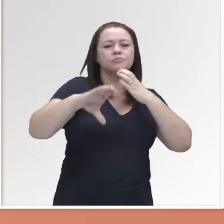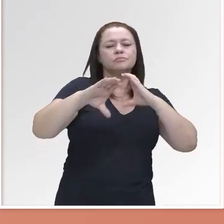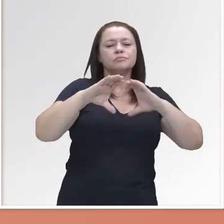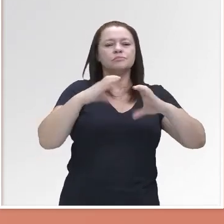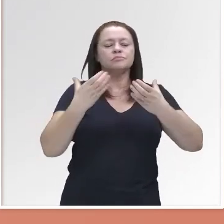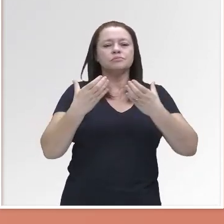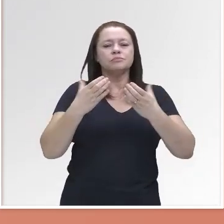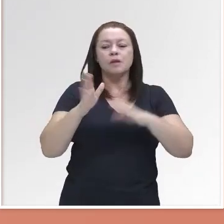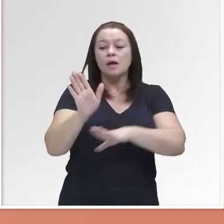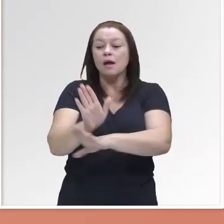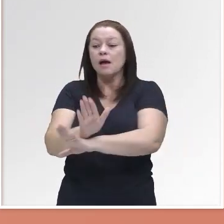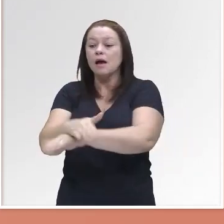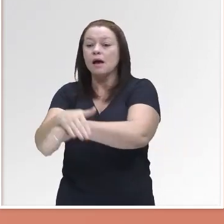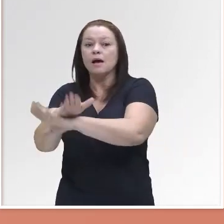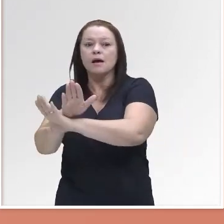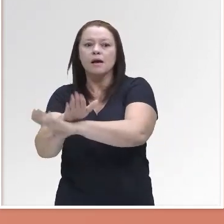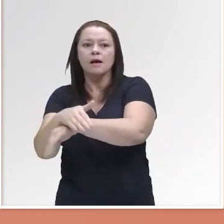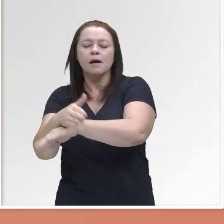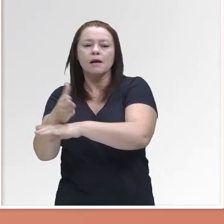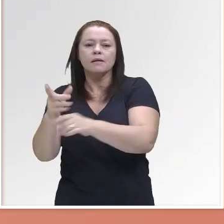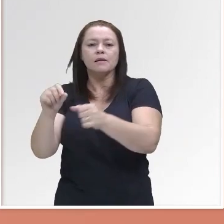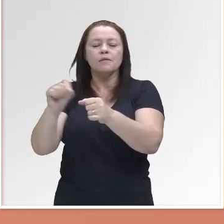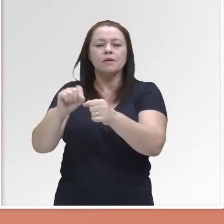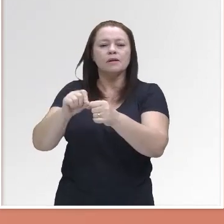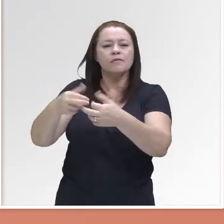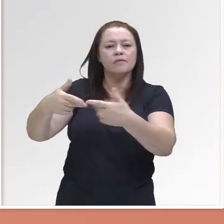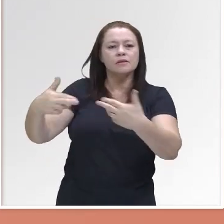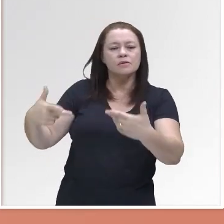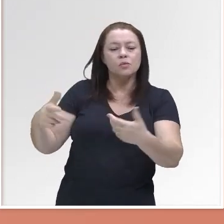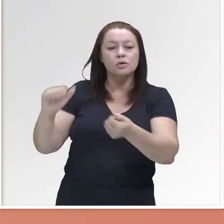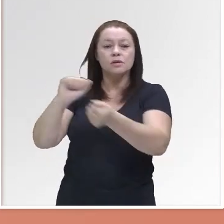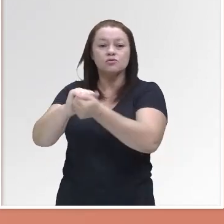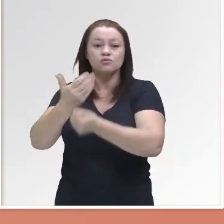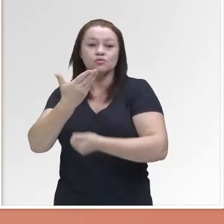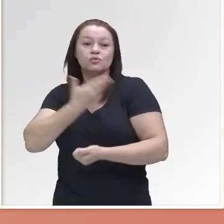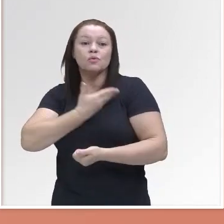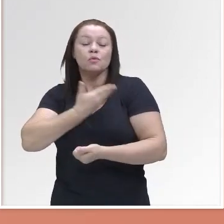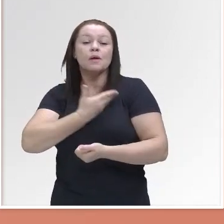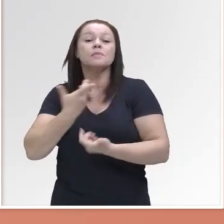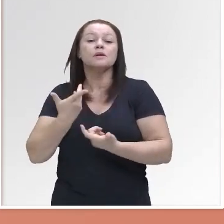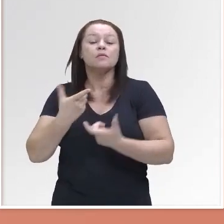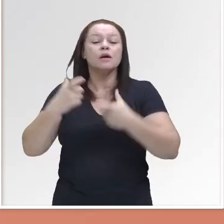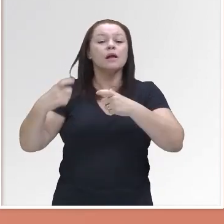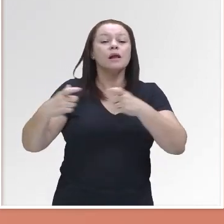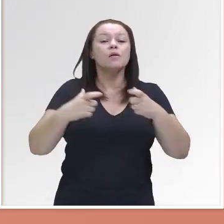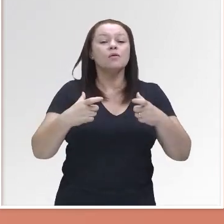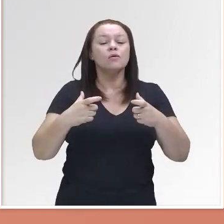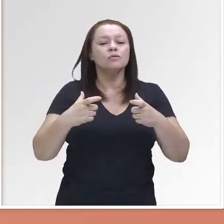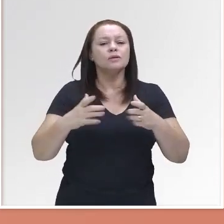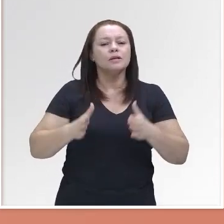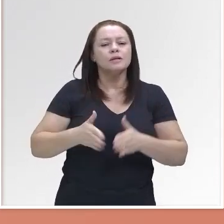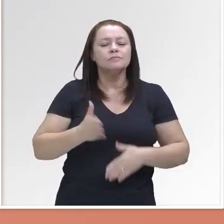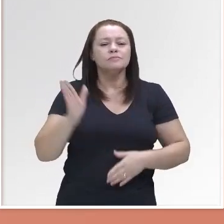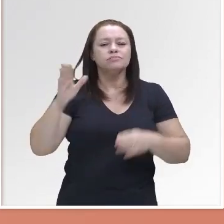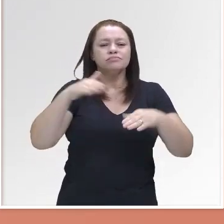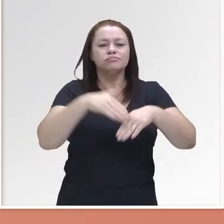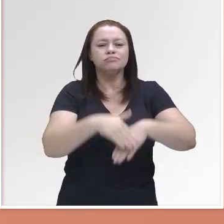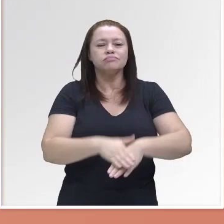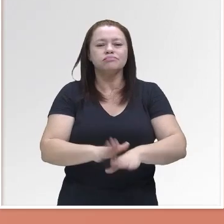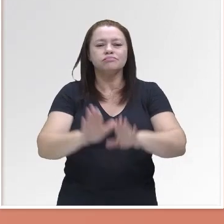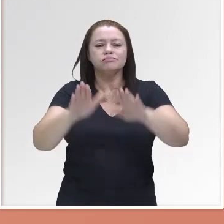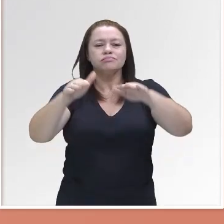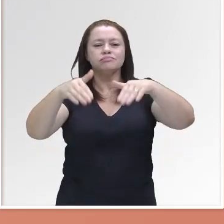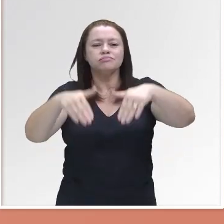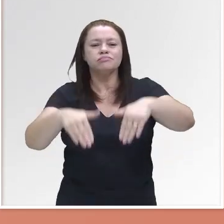estava fazendo alguma coisa com o seu amiguinho. Ela estava nadando